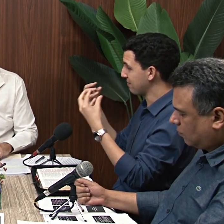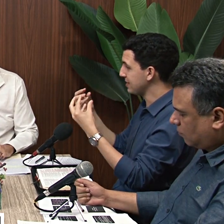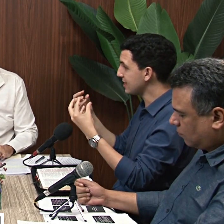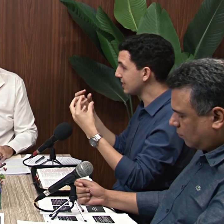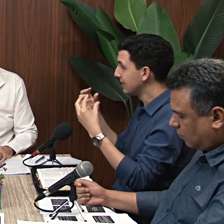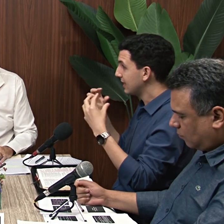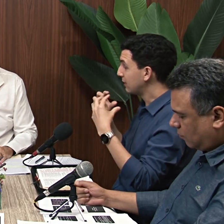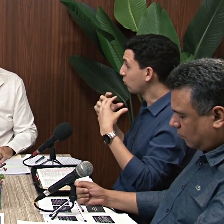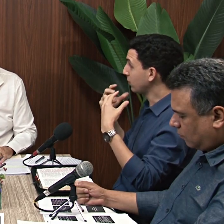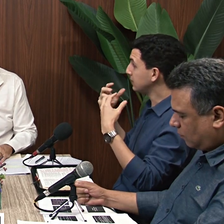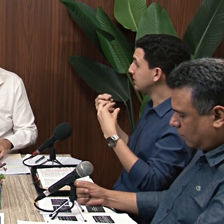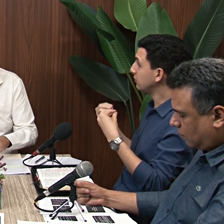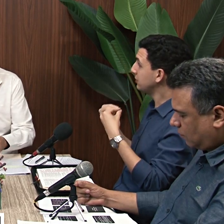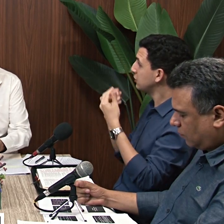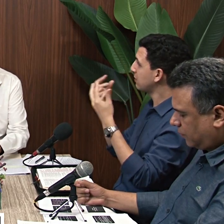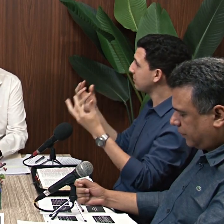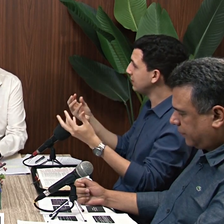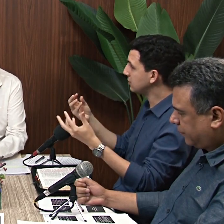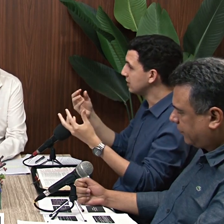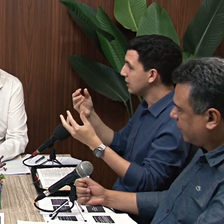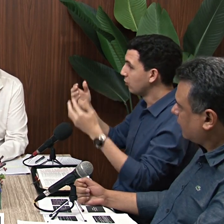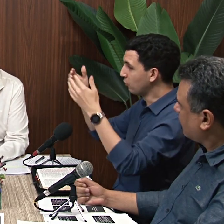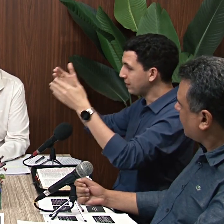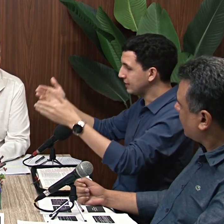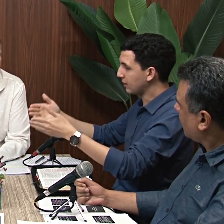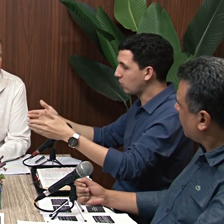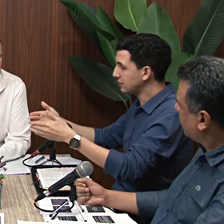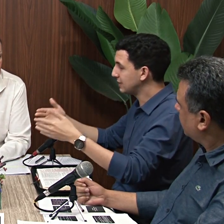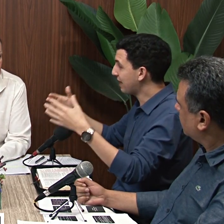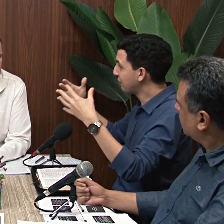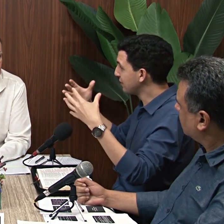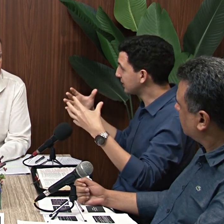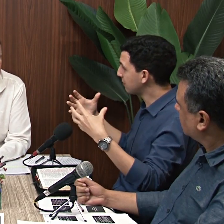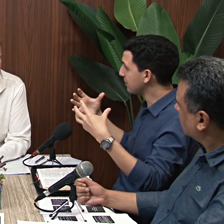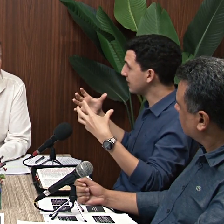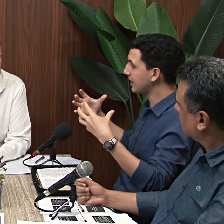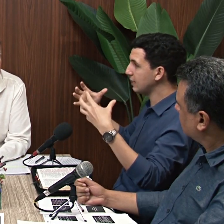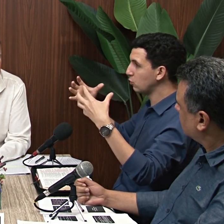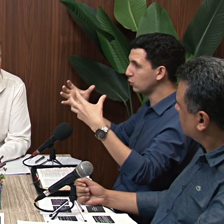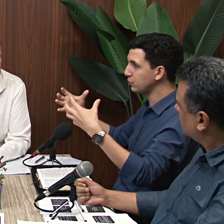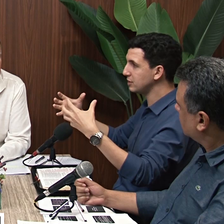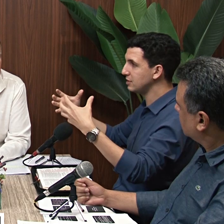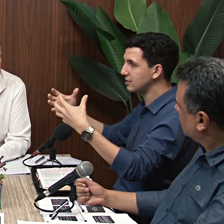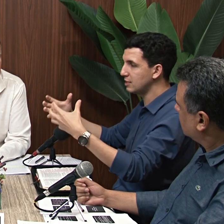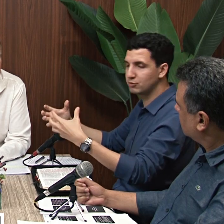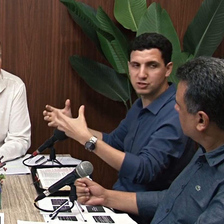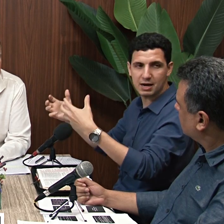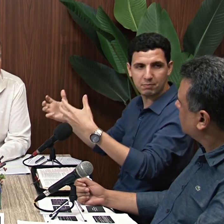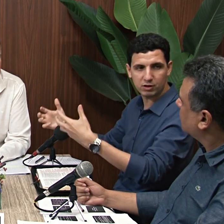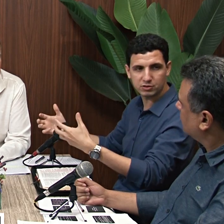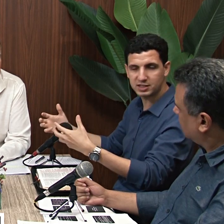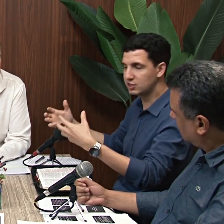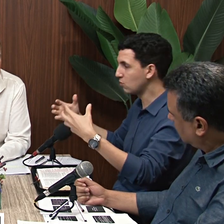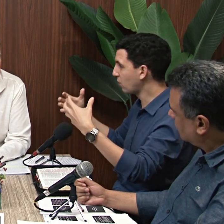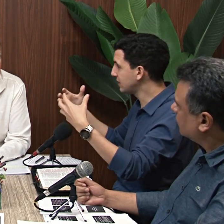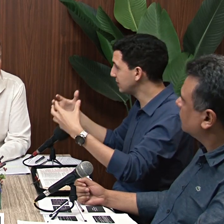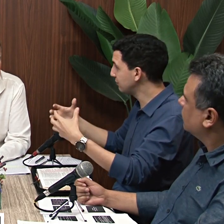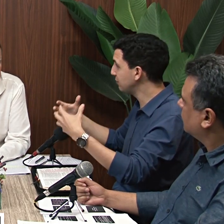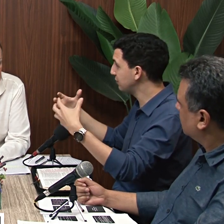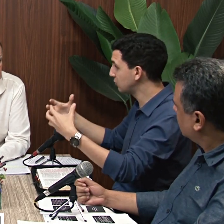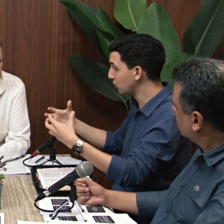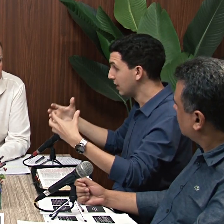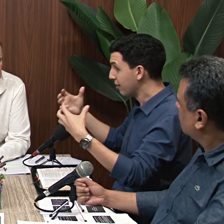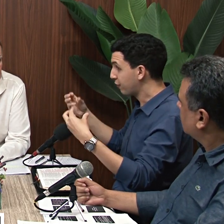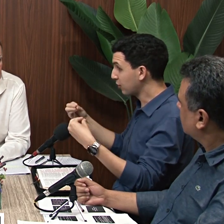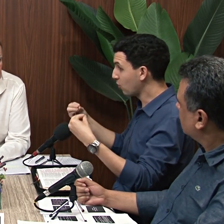sua família, que o conheciam intimamente. No Pentecostes já havia também aquele grupo de discípulos, de apóstolos que tinham conhecido